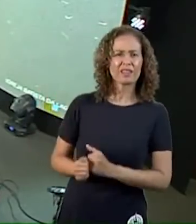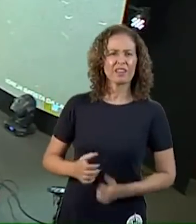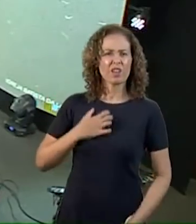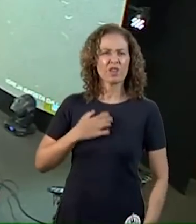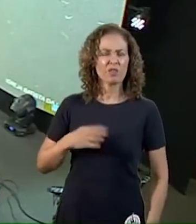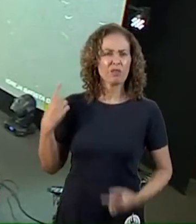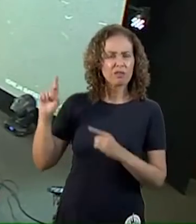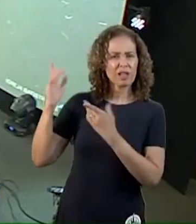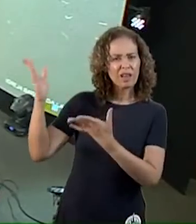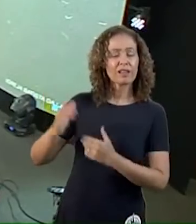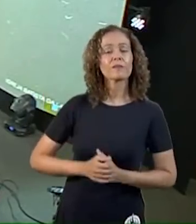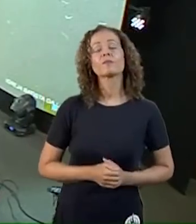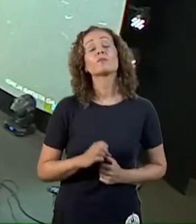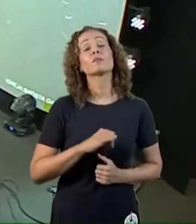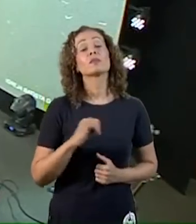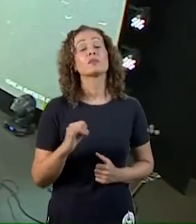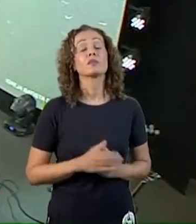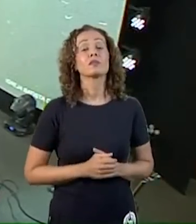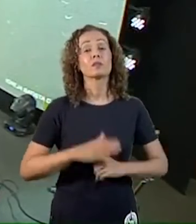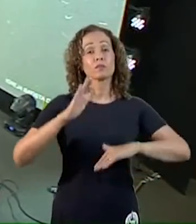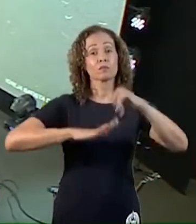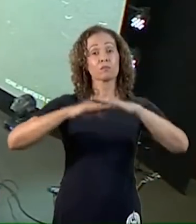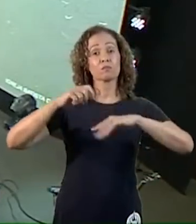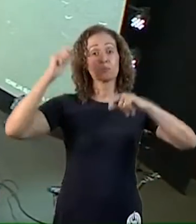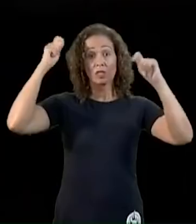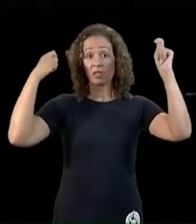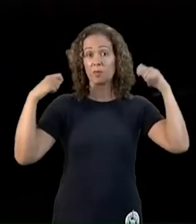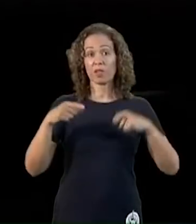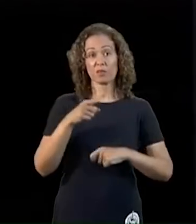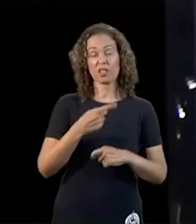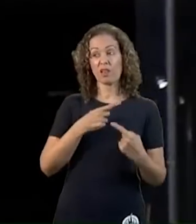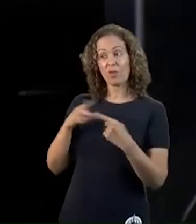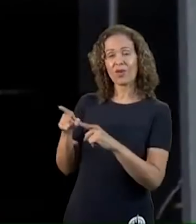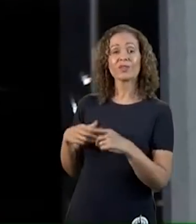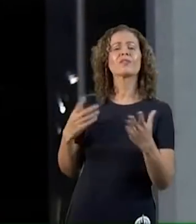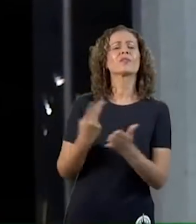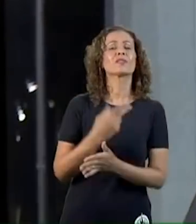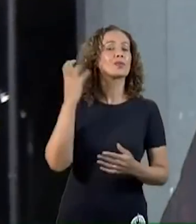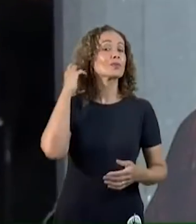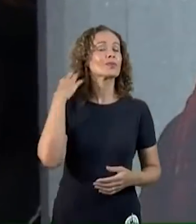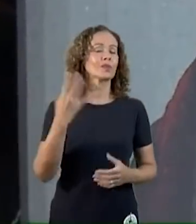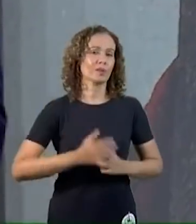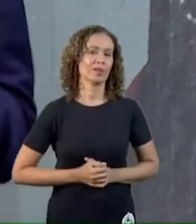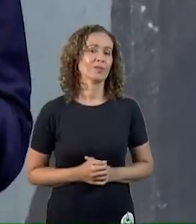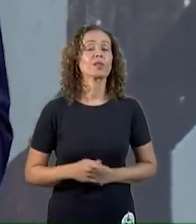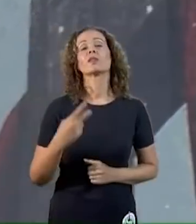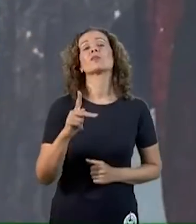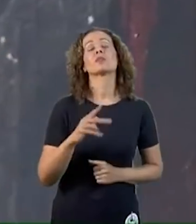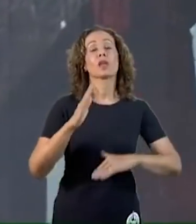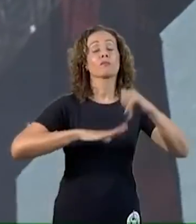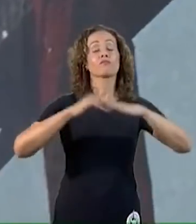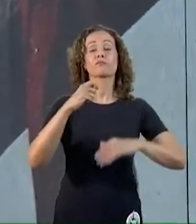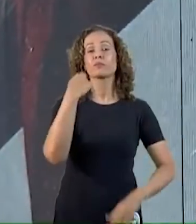contra o seu cabeleireiro, sabe o que seu cabelo vai virar? Uma obra de macumba. Se você se revoltar contra o seu dentista, sua boca que